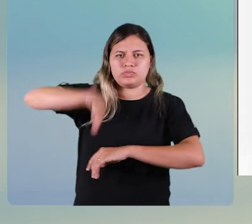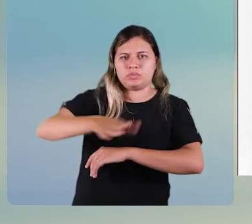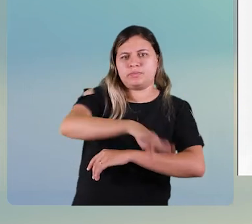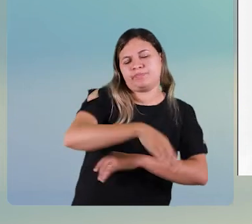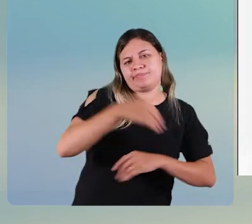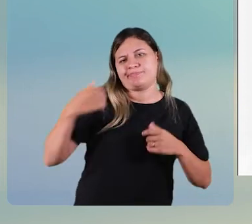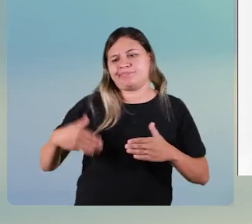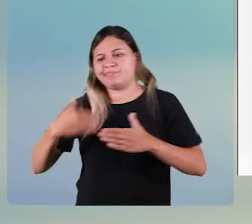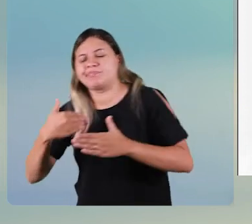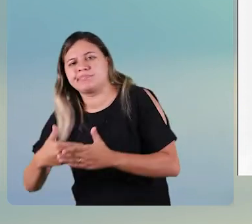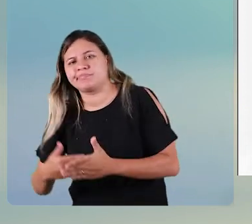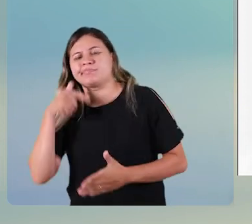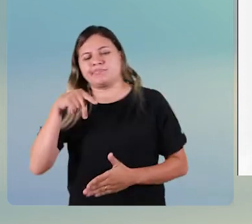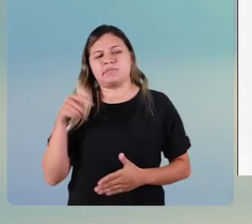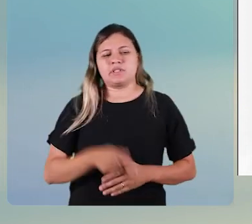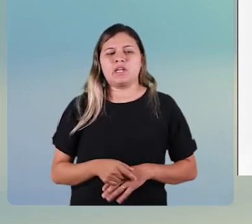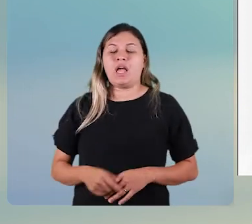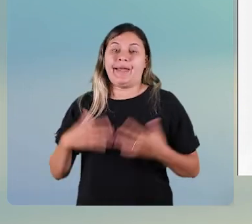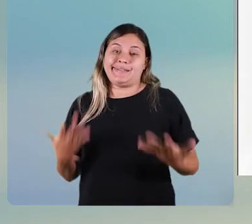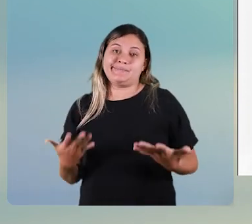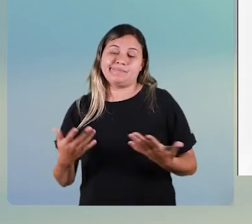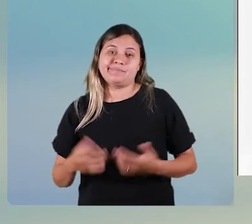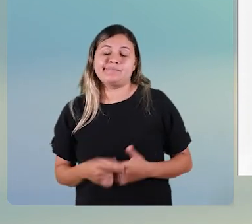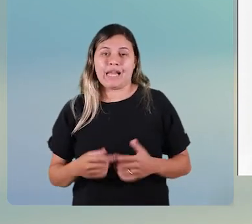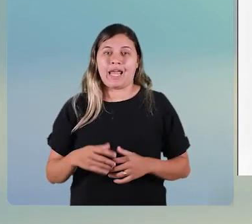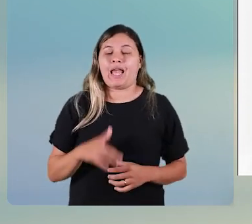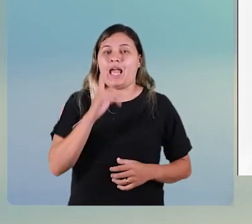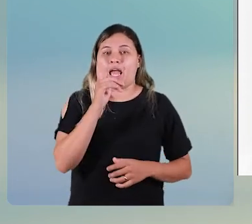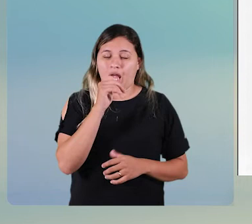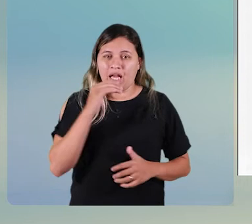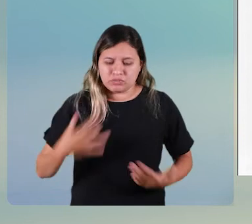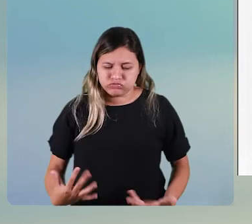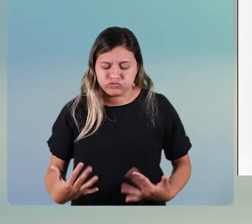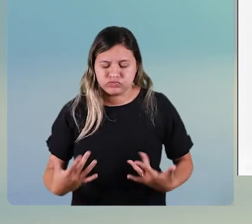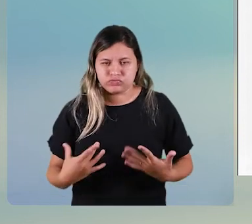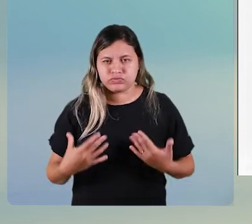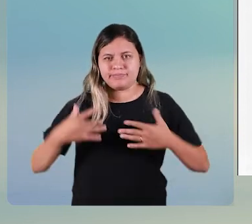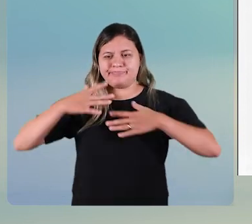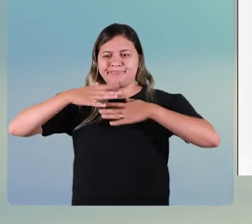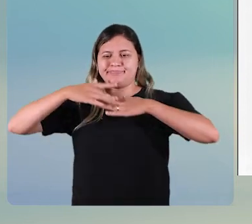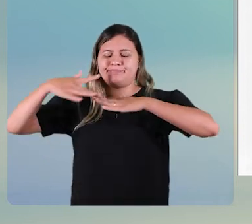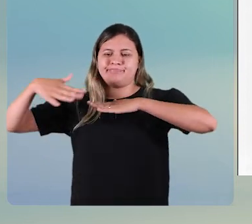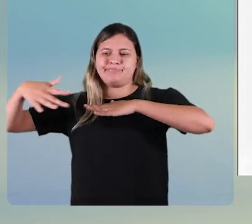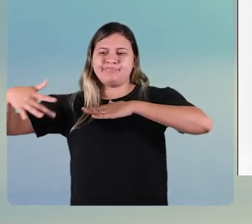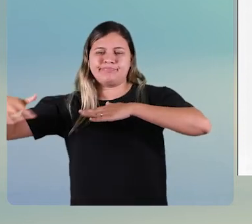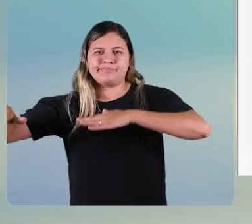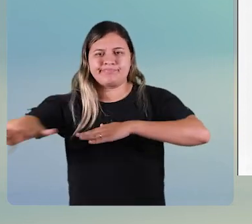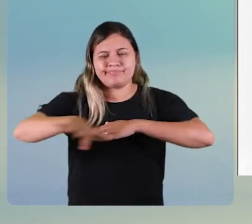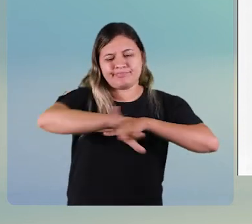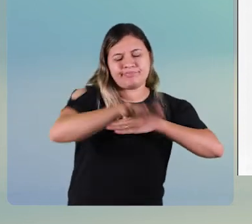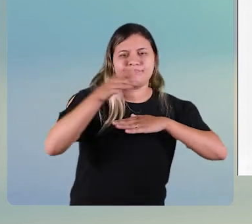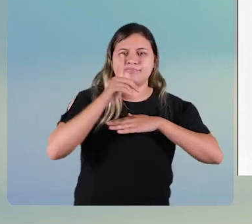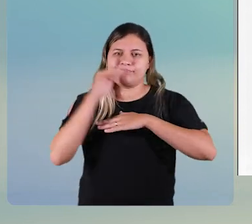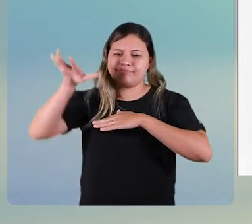O problema disso é que essa água quente vai ser descartada nesses rios, lagos, oceanos, né? E vão causar um desequilíbrio ambiental,